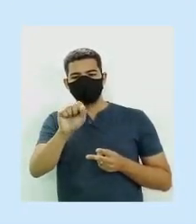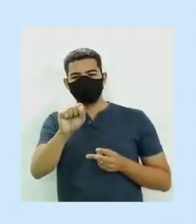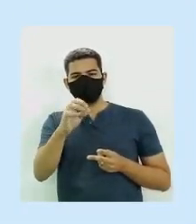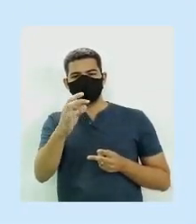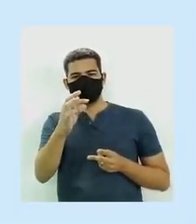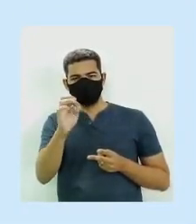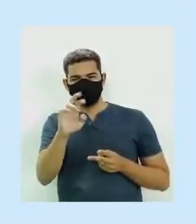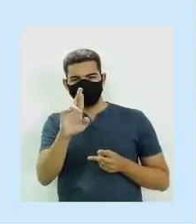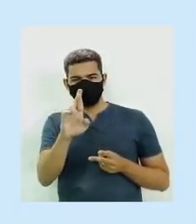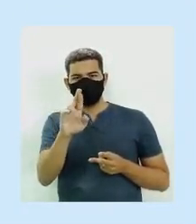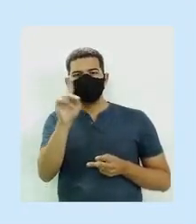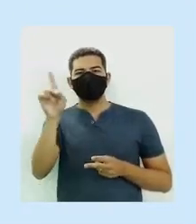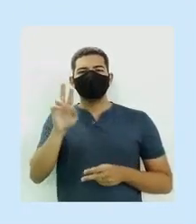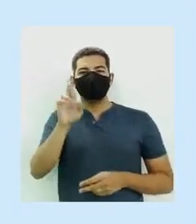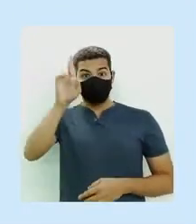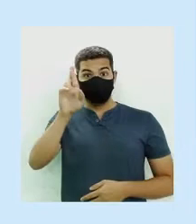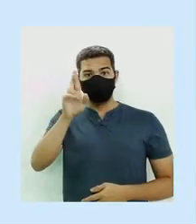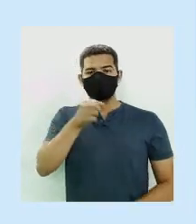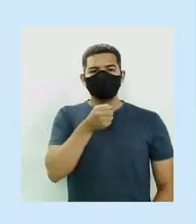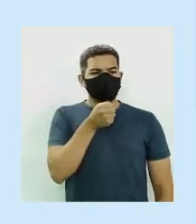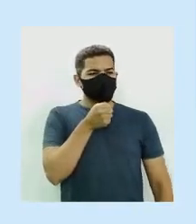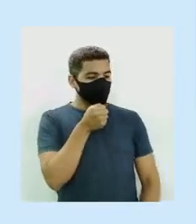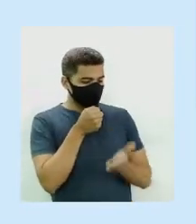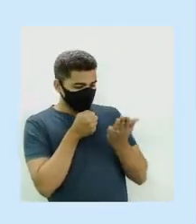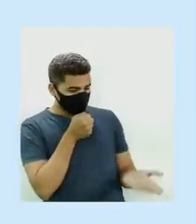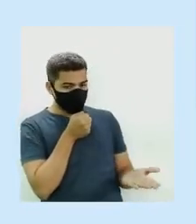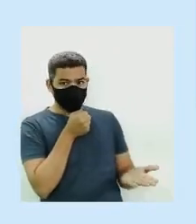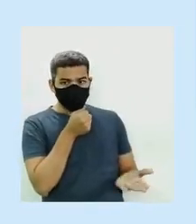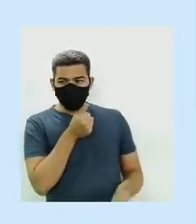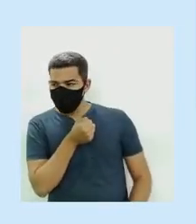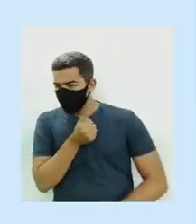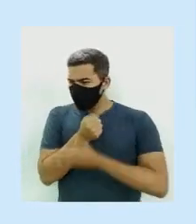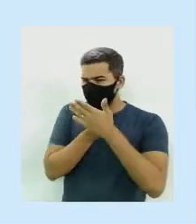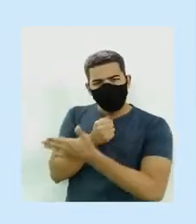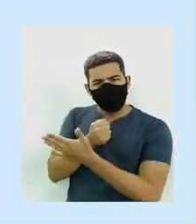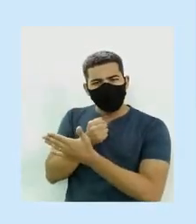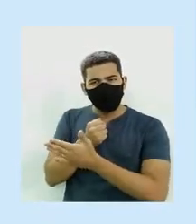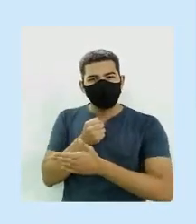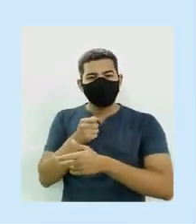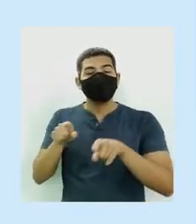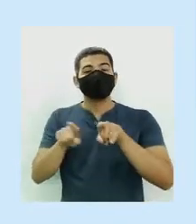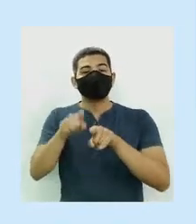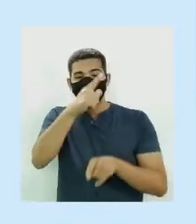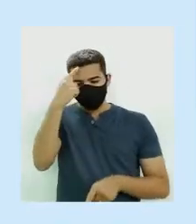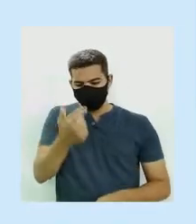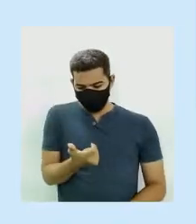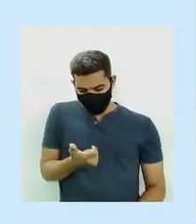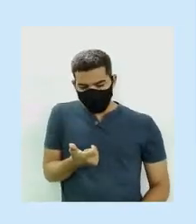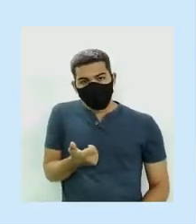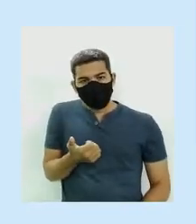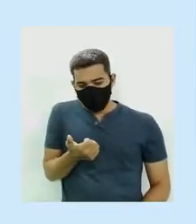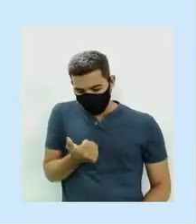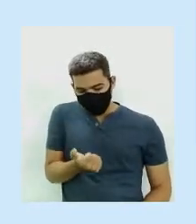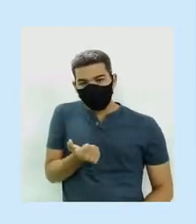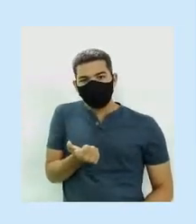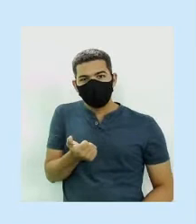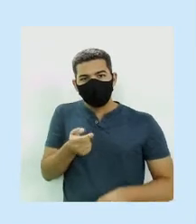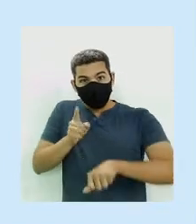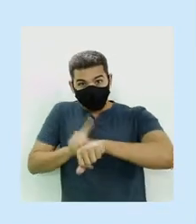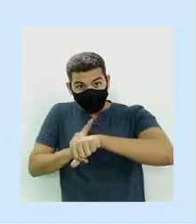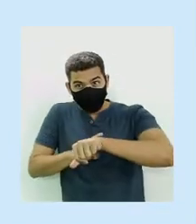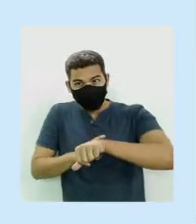toda a batalha. A gente vai precisar dos cronômetros, são aquelas pessoas que vão ficar ali contabilizando o tempo. Lembra,